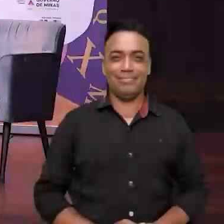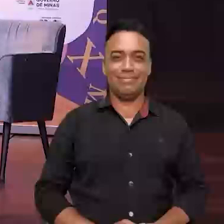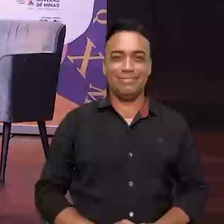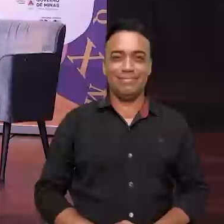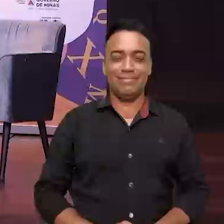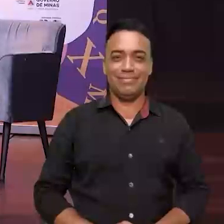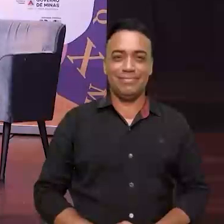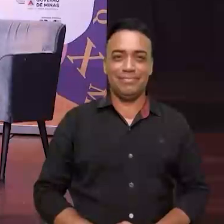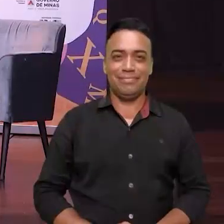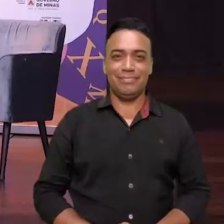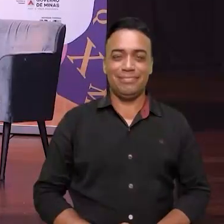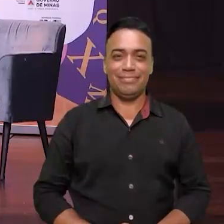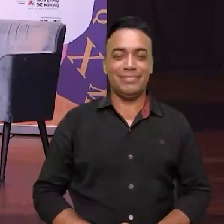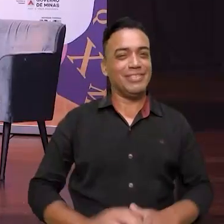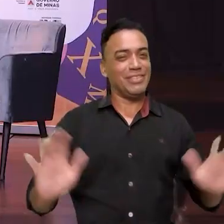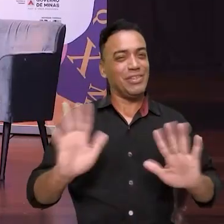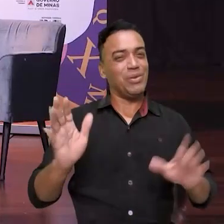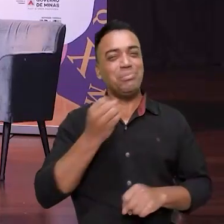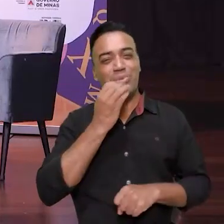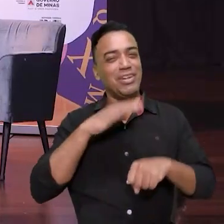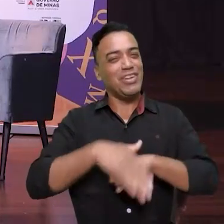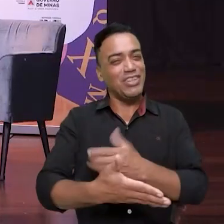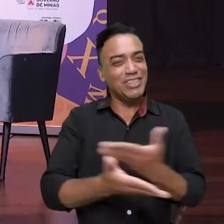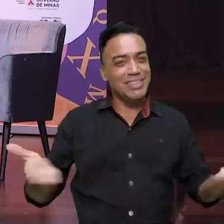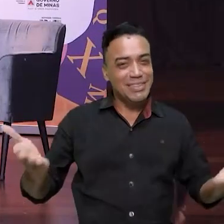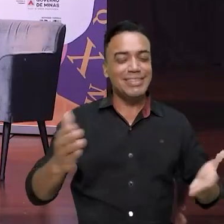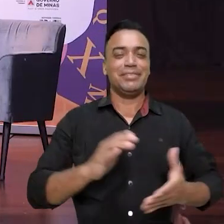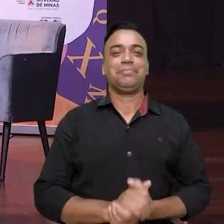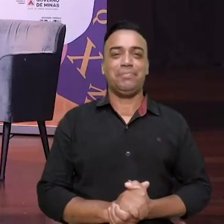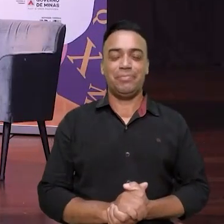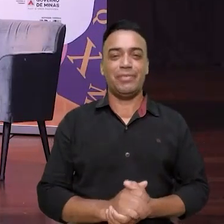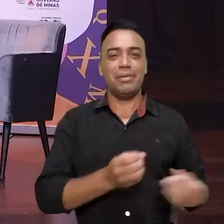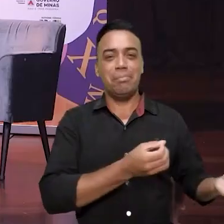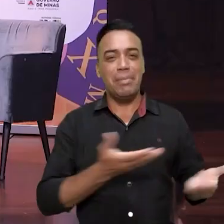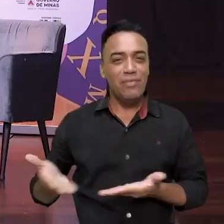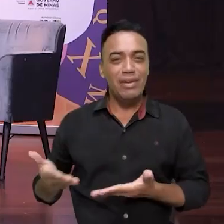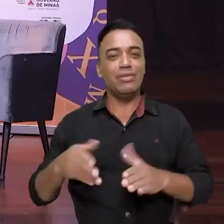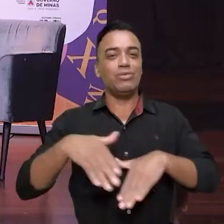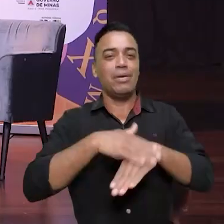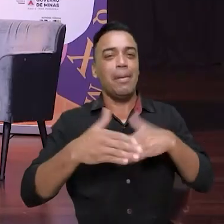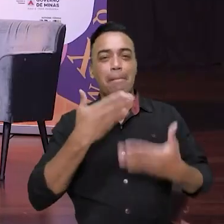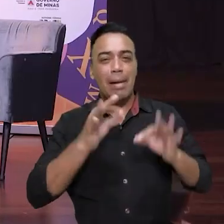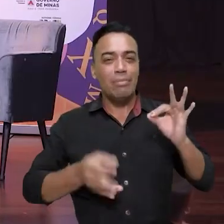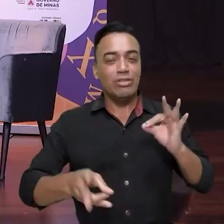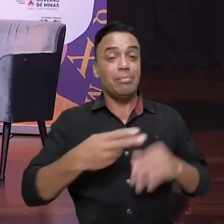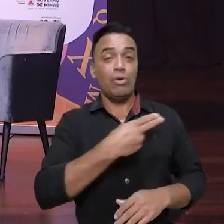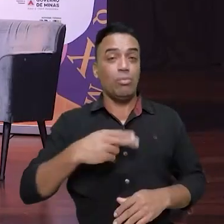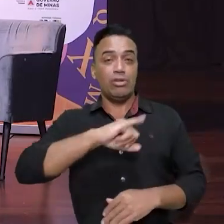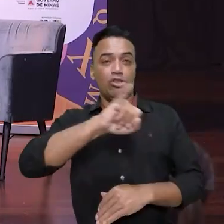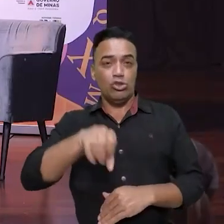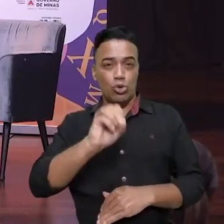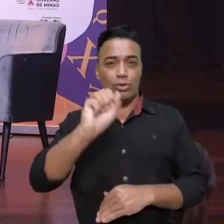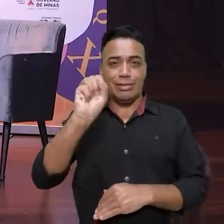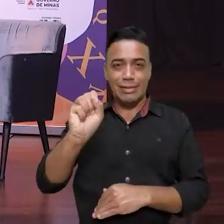Jefferson da Fonseca no Festival Sempre um Papo. O evento aconteceu no dia 5 de novembro de 2025, no Teatro José